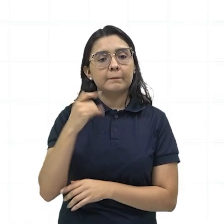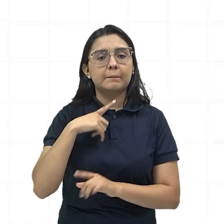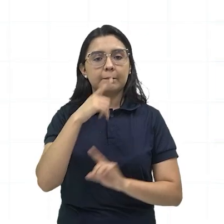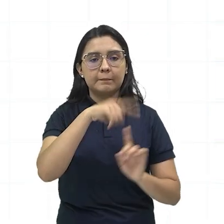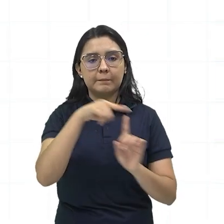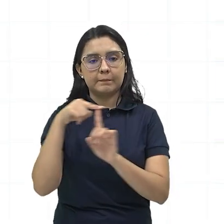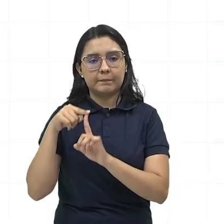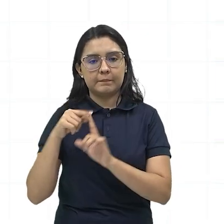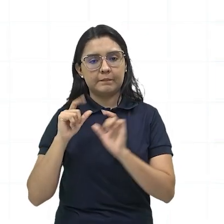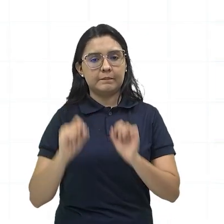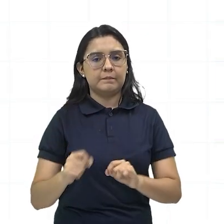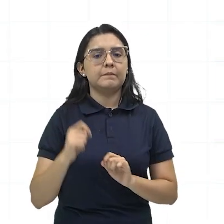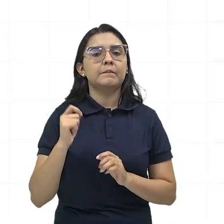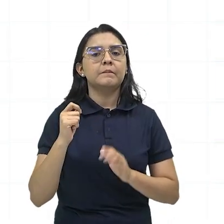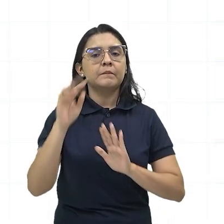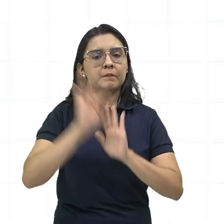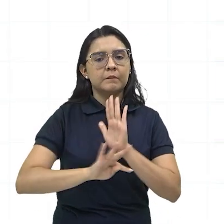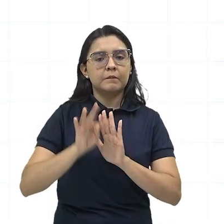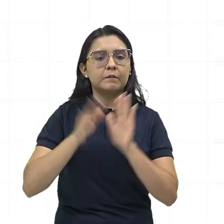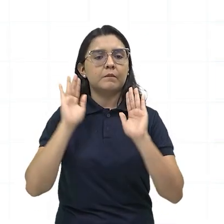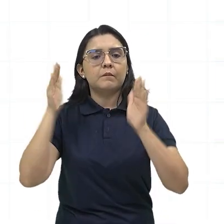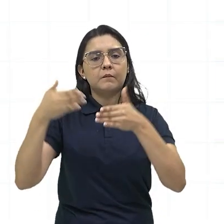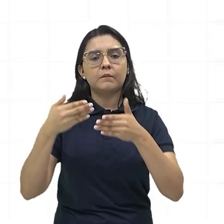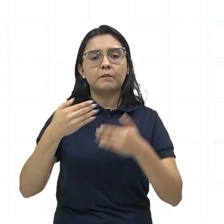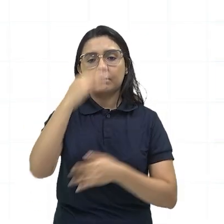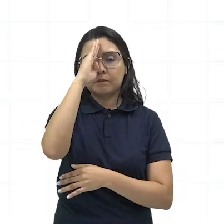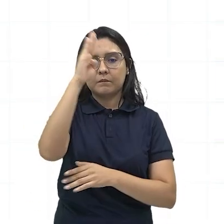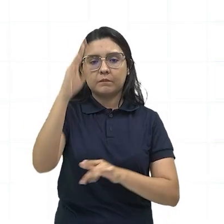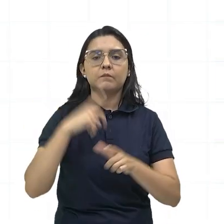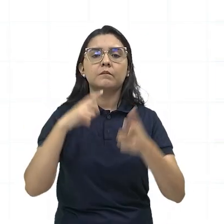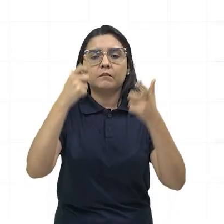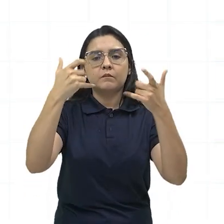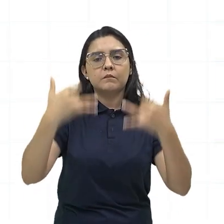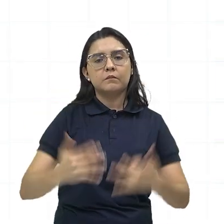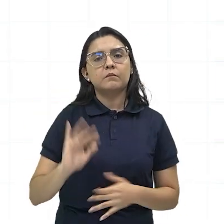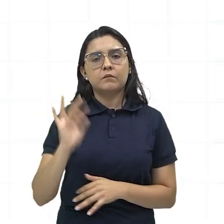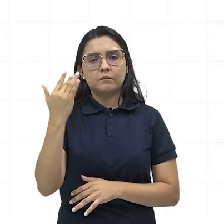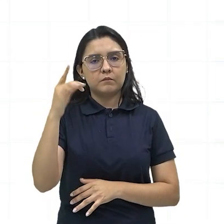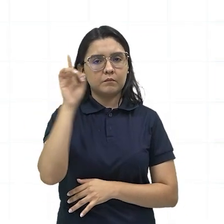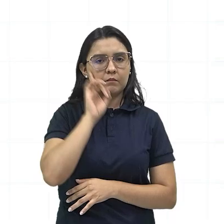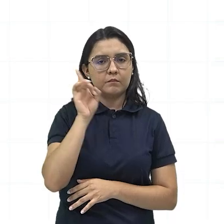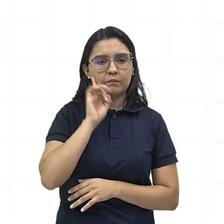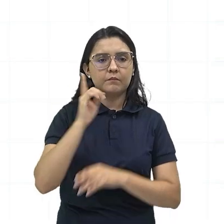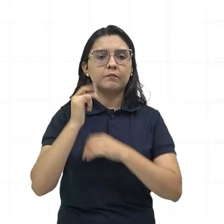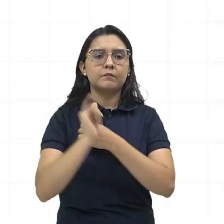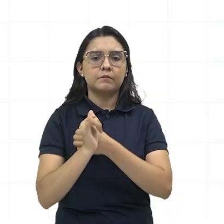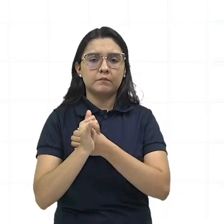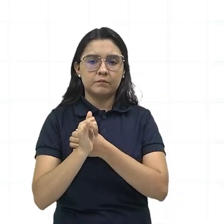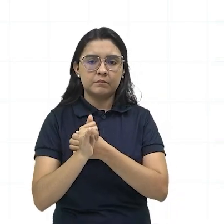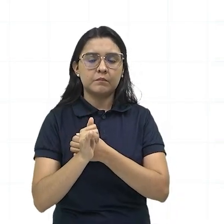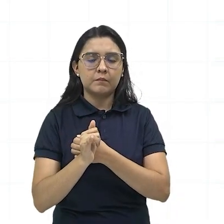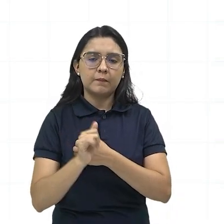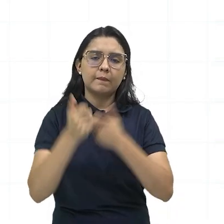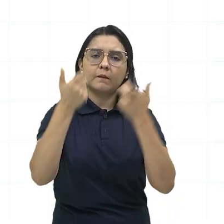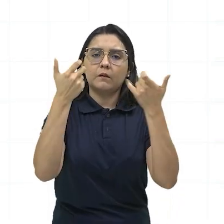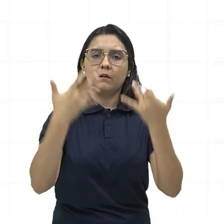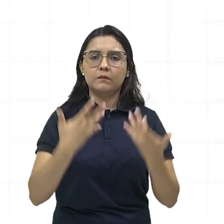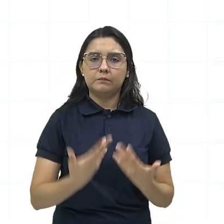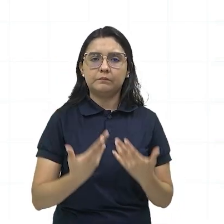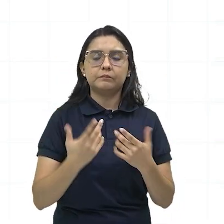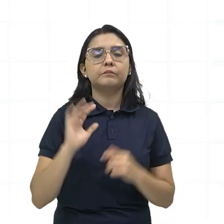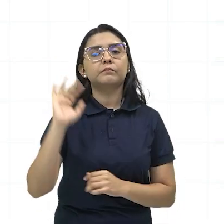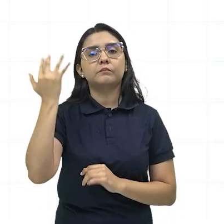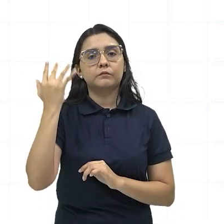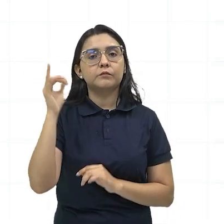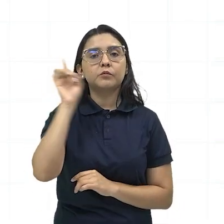escrita focado principalmente em relatar eventos do dia a dia. Falei para vocês, essa ideia da crônica de relatar os eventos, aquilo